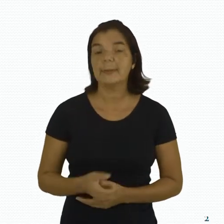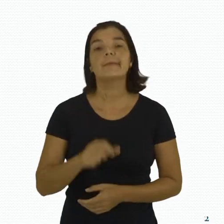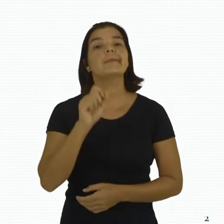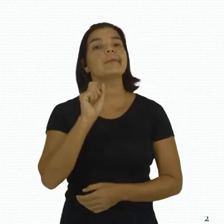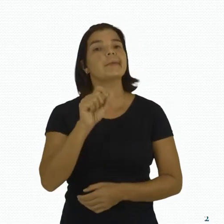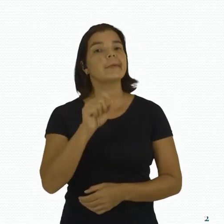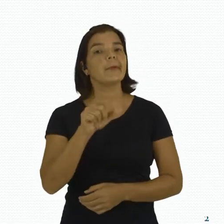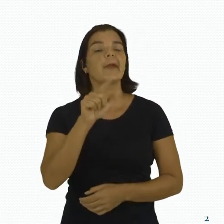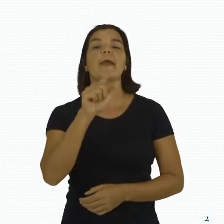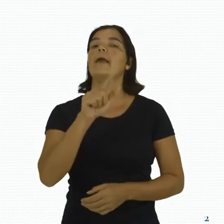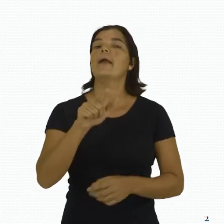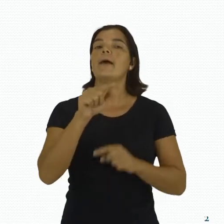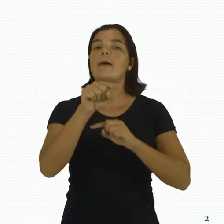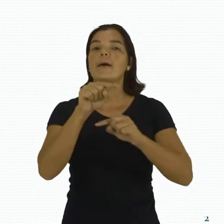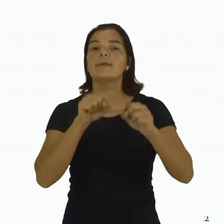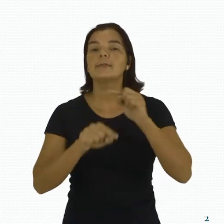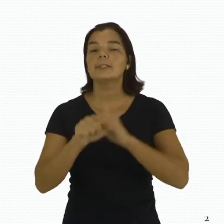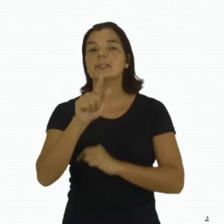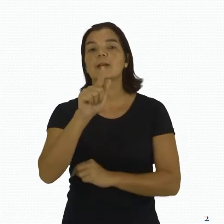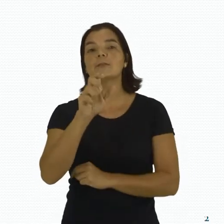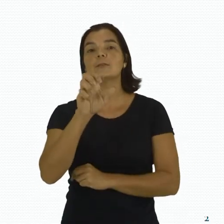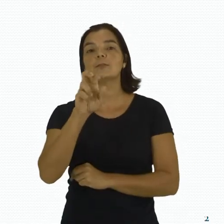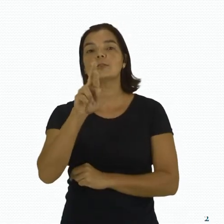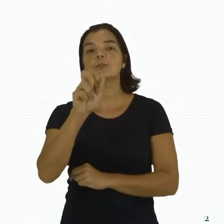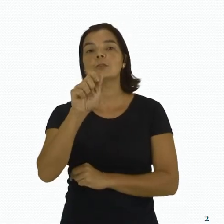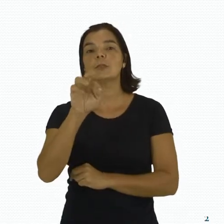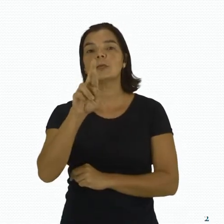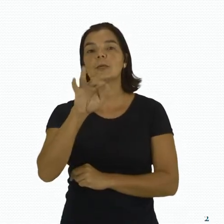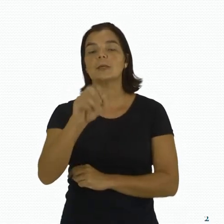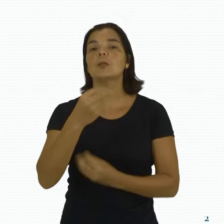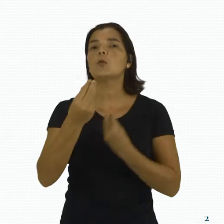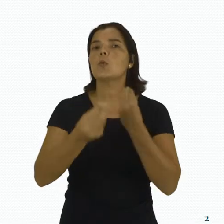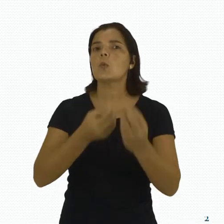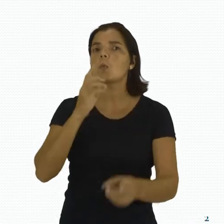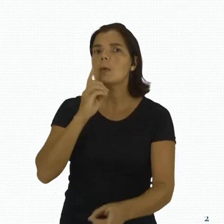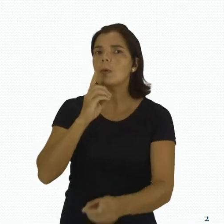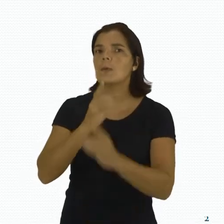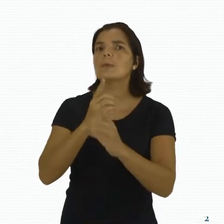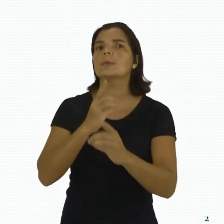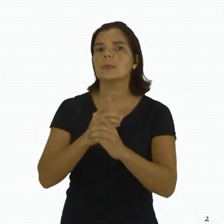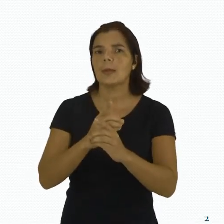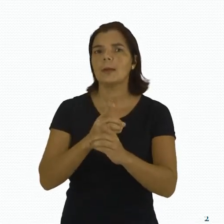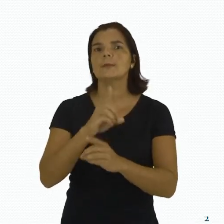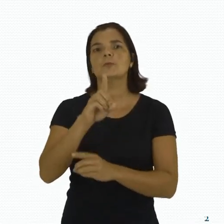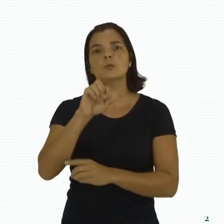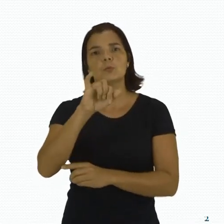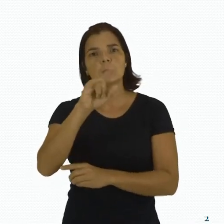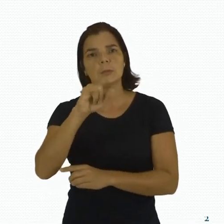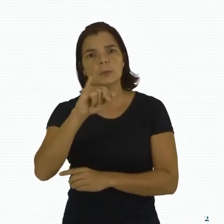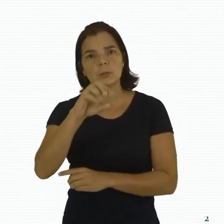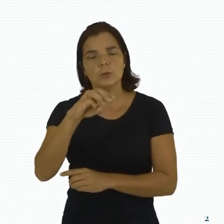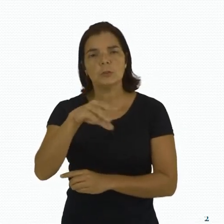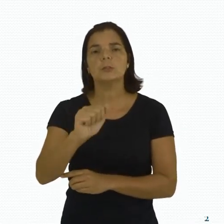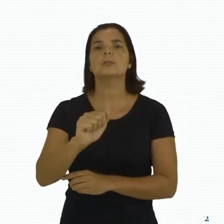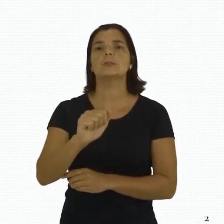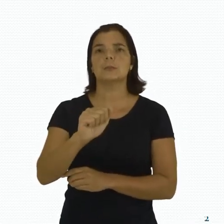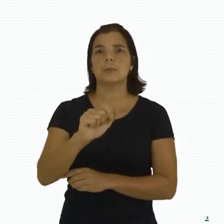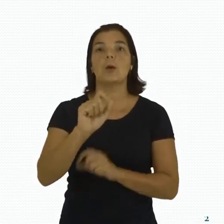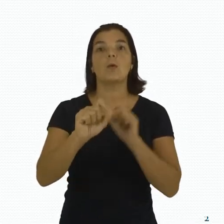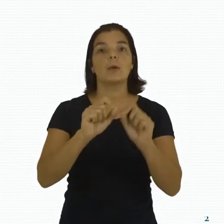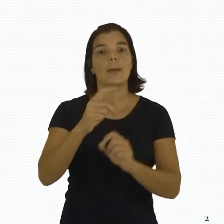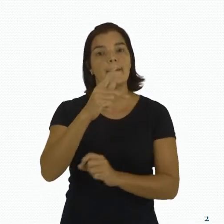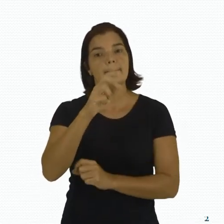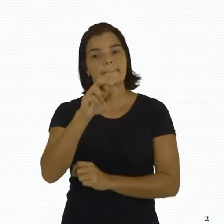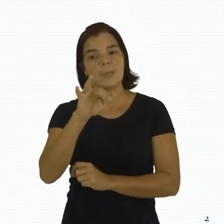é a geratriz de uma dízima periódica e como descobrir a geratriz de uma dízima periódica. A palavra geratriz, né, aí vem da ideia de